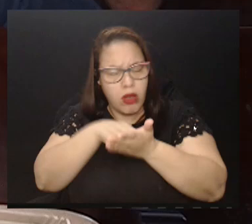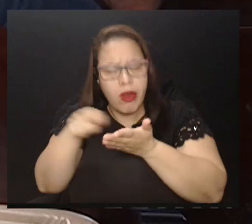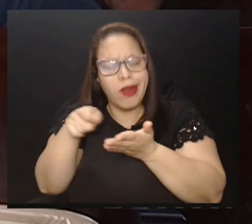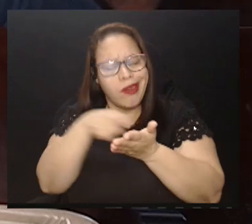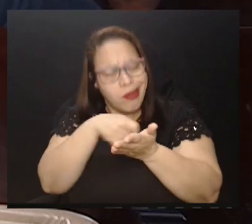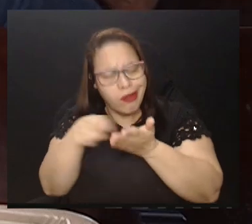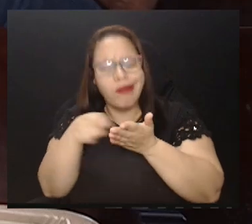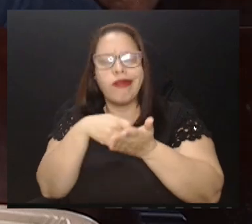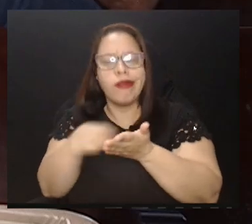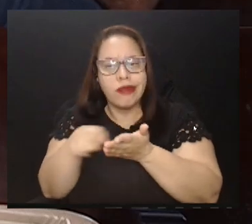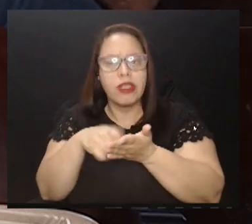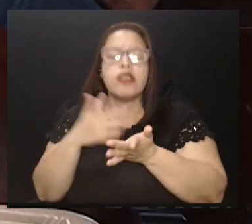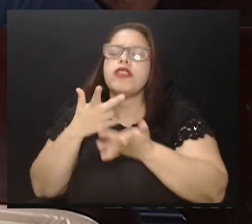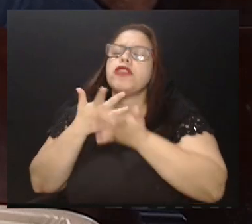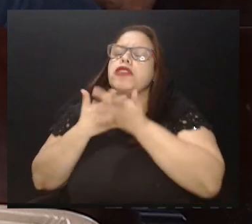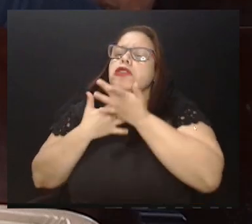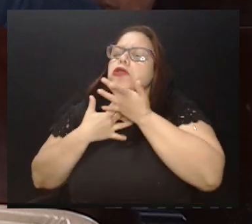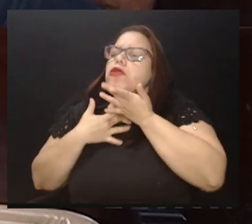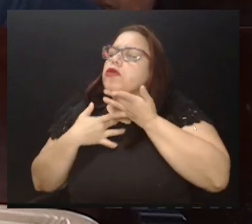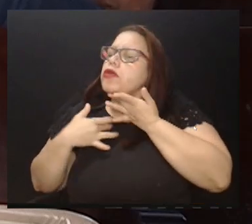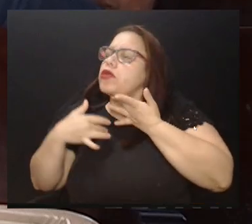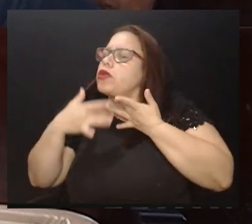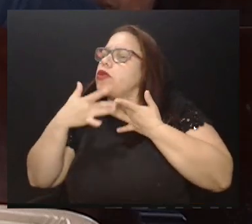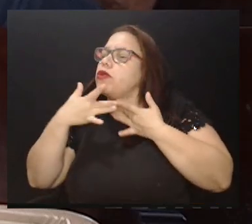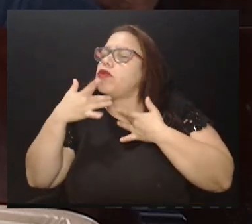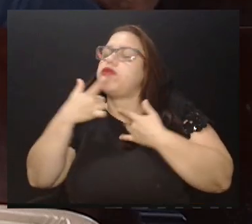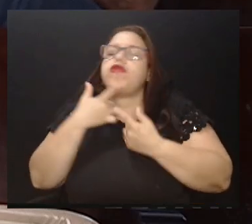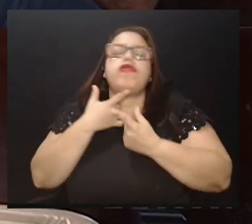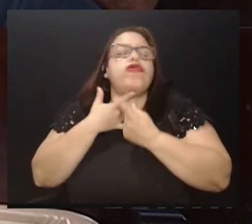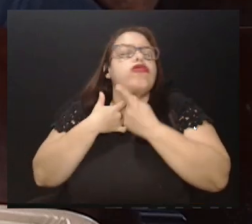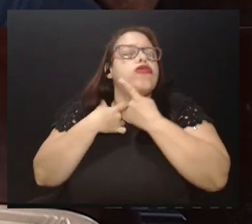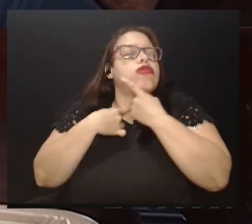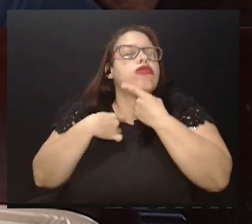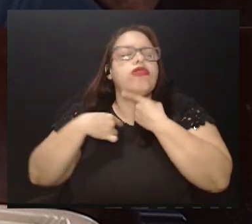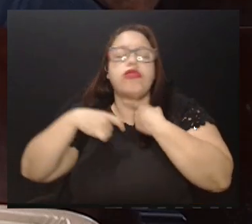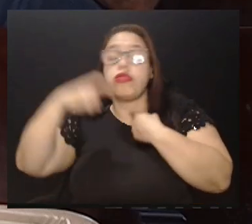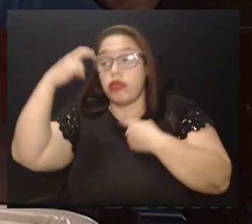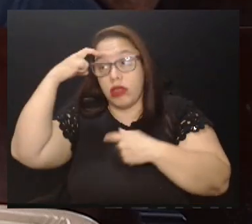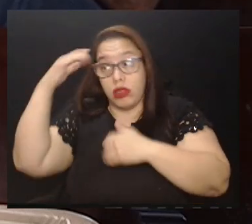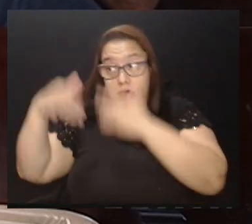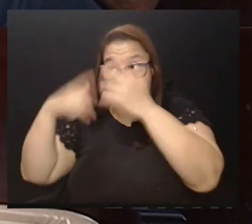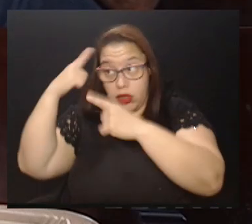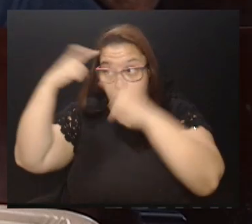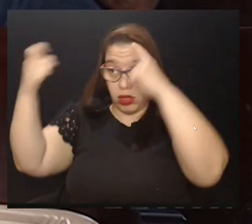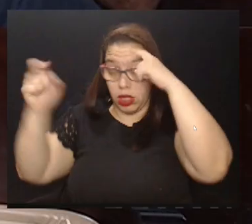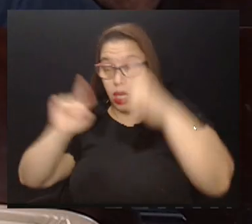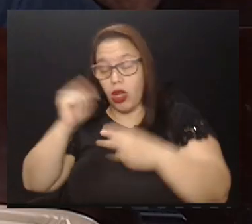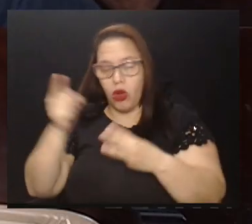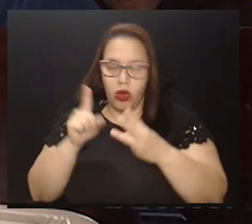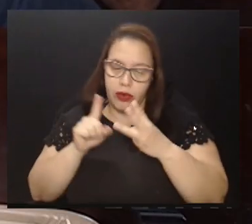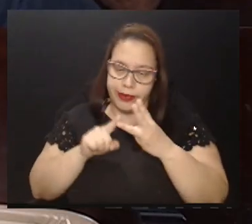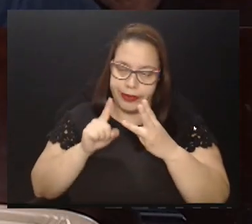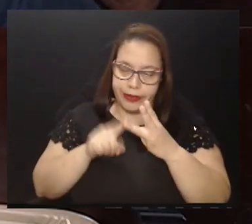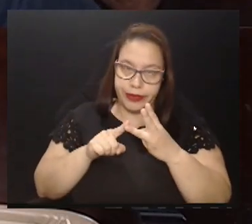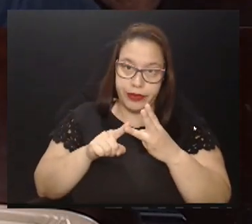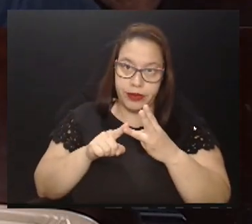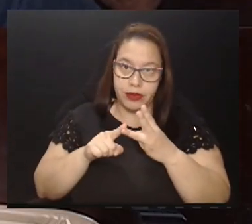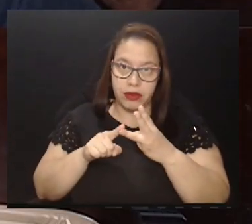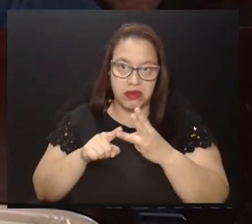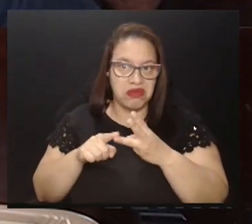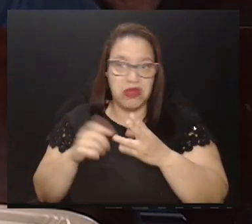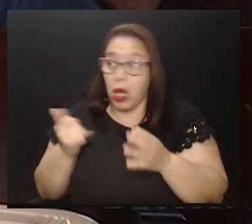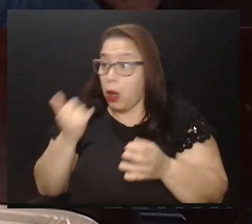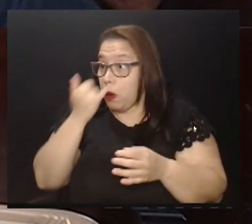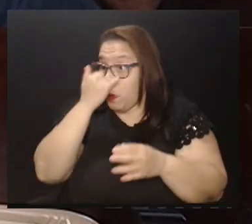de desenvolver aquela ideia. A outra forma seria acidental. De forma acidental, de